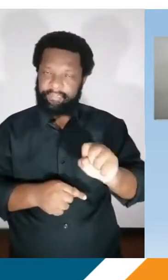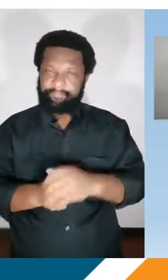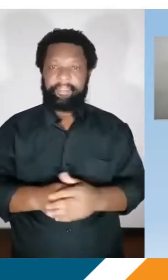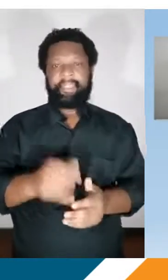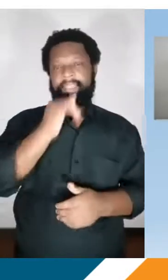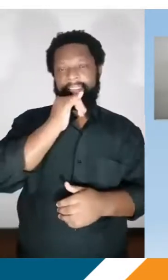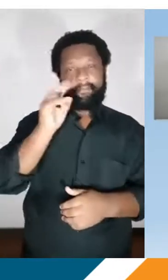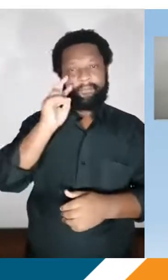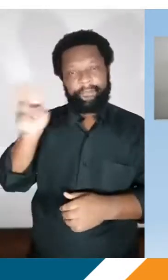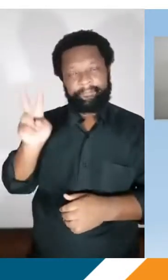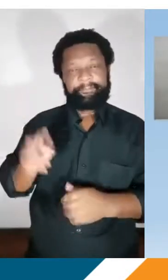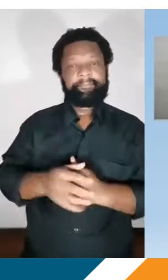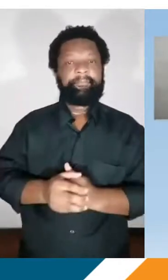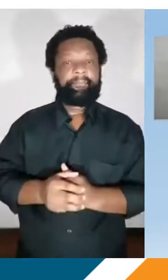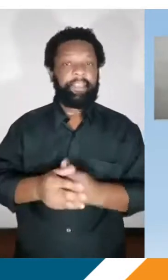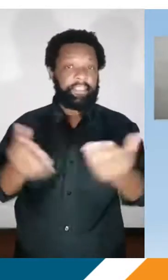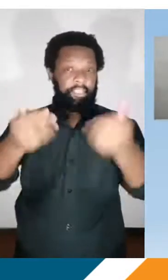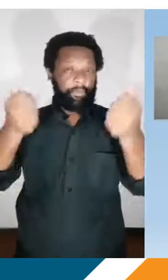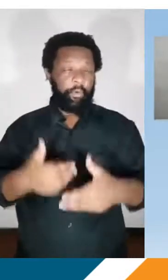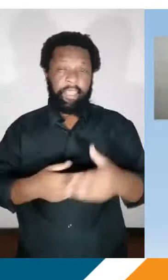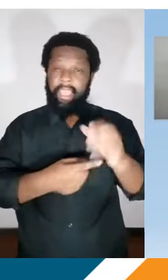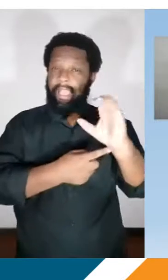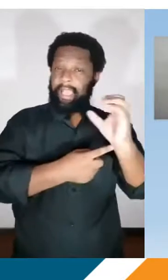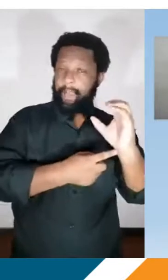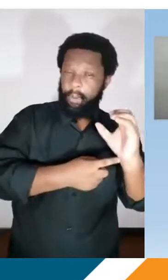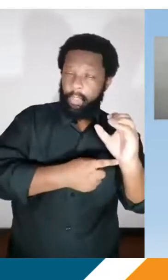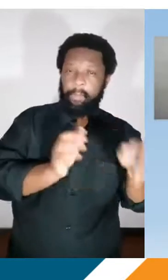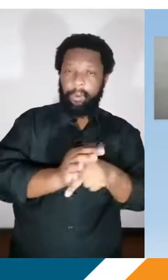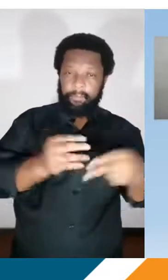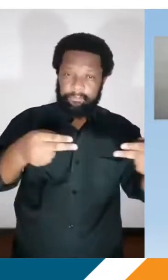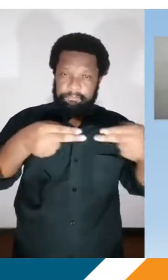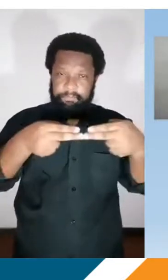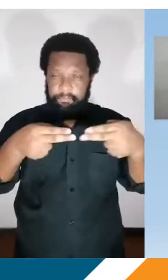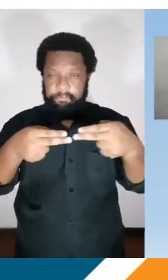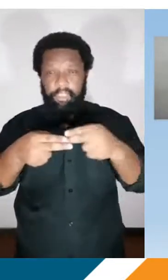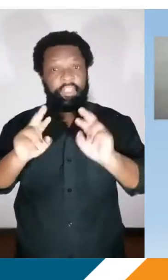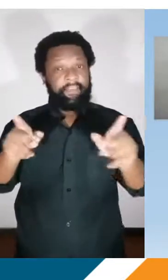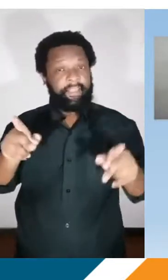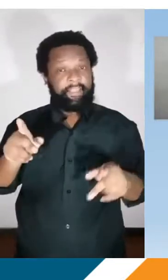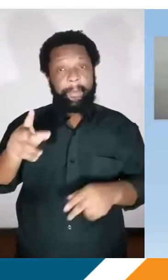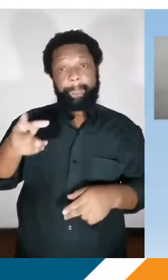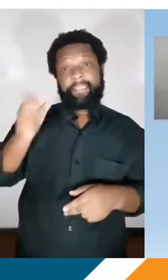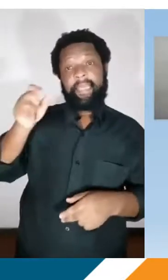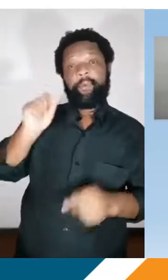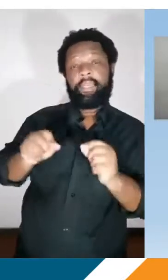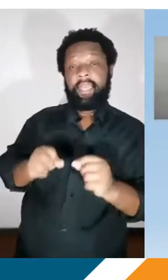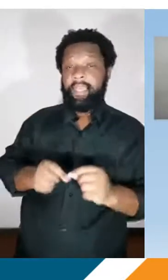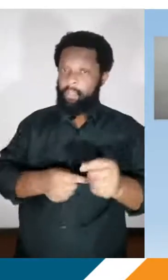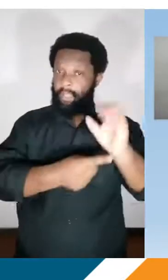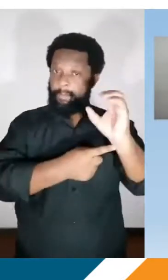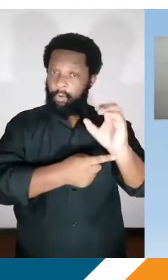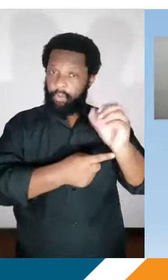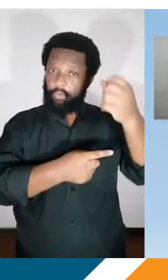para dar uma ilustrada no seguinte, quando foi falado a respeito de carbonos das duplas com ligantes diferentes. Repara aqui, se eu tenho